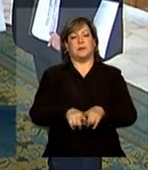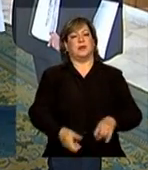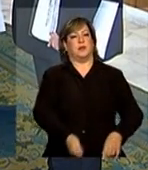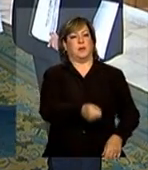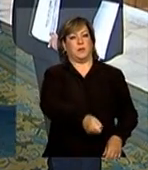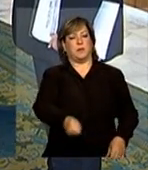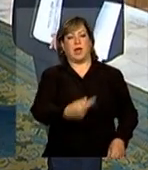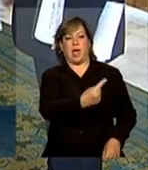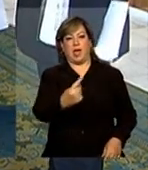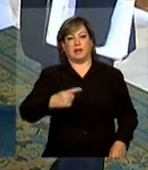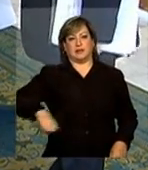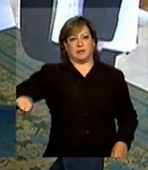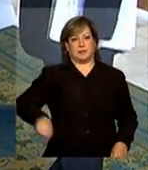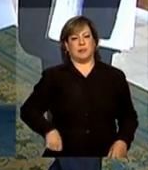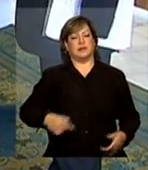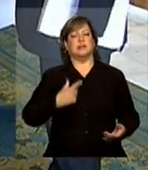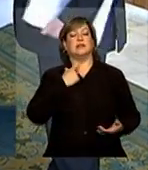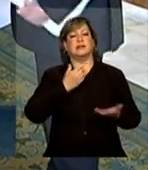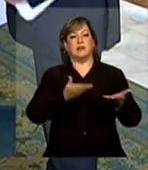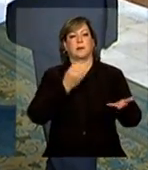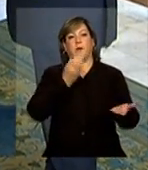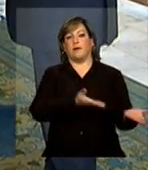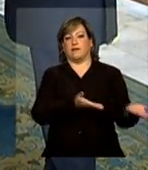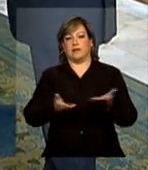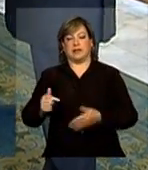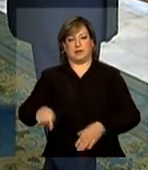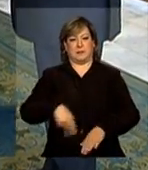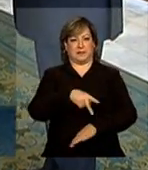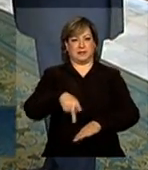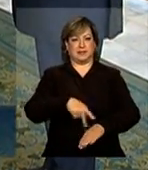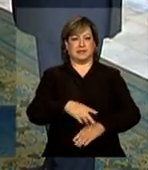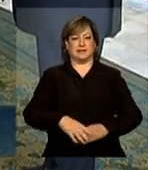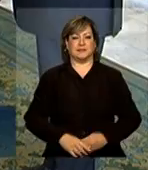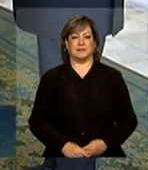deles, desejando boas-vindas ao país.